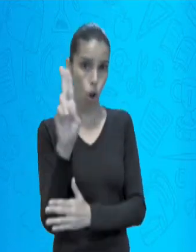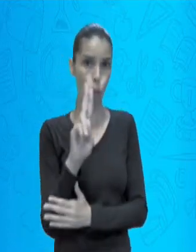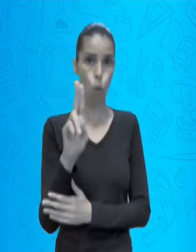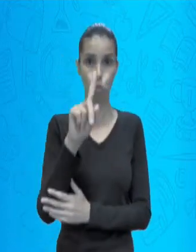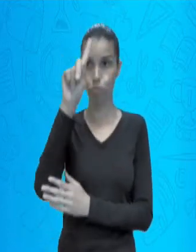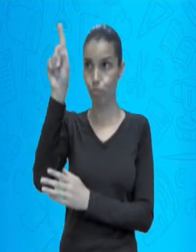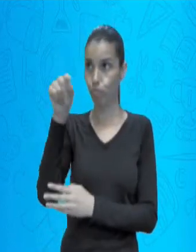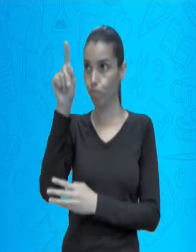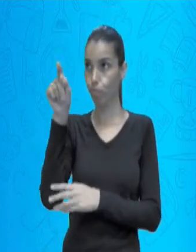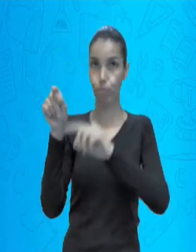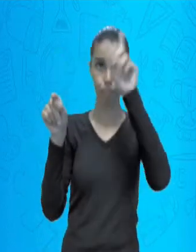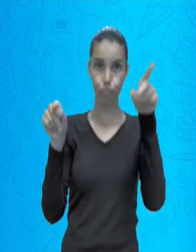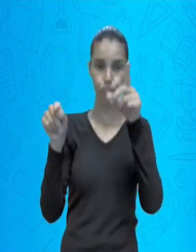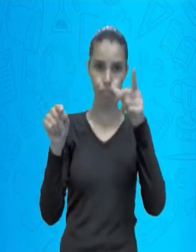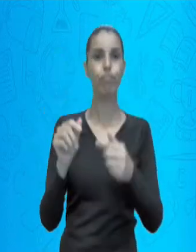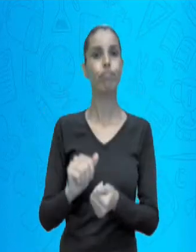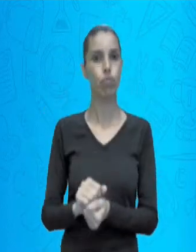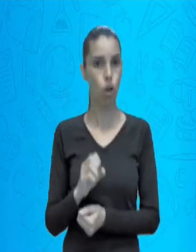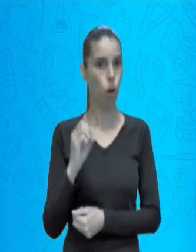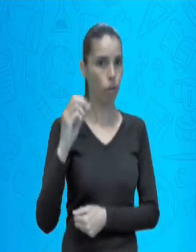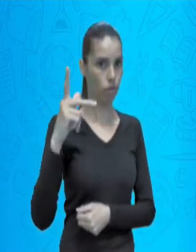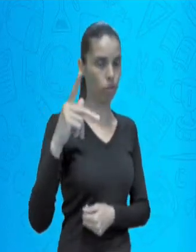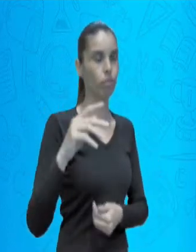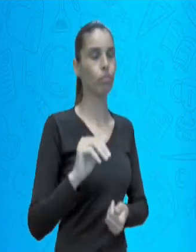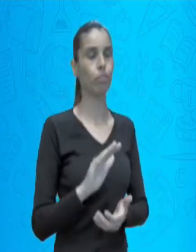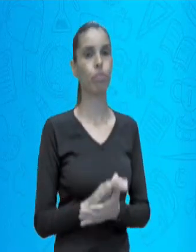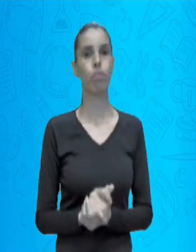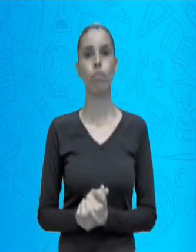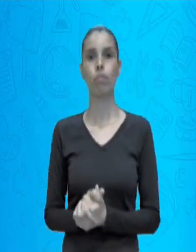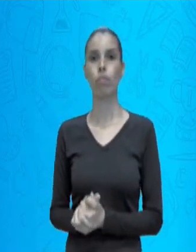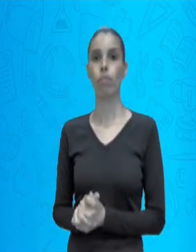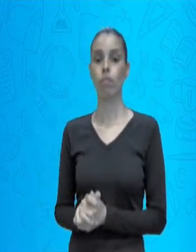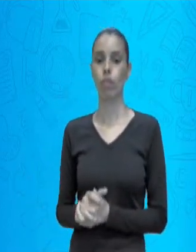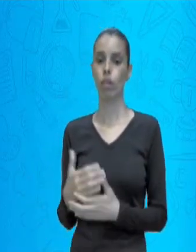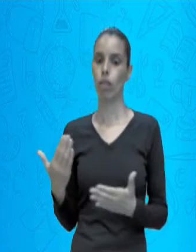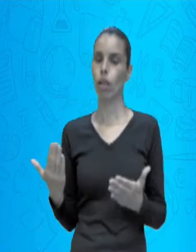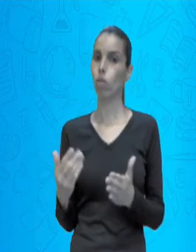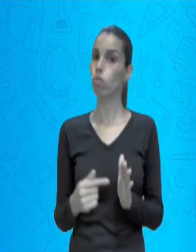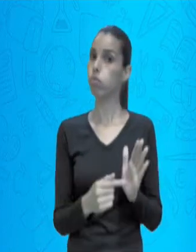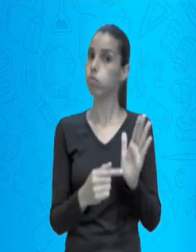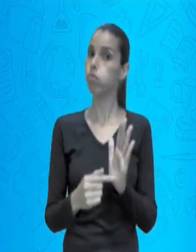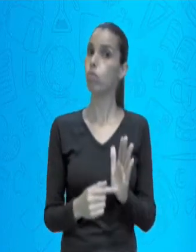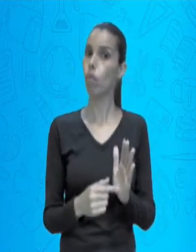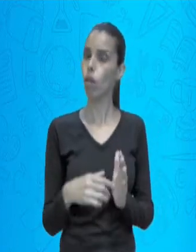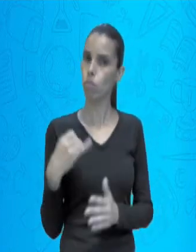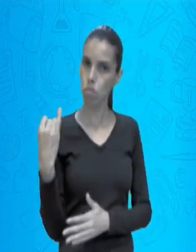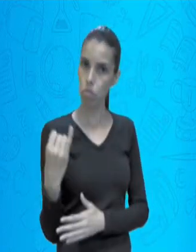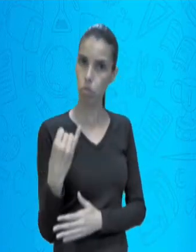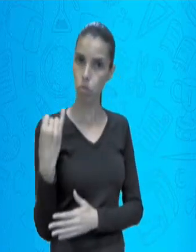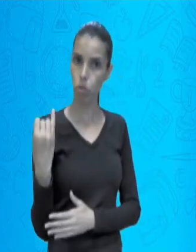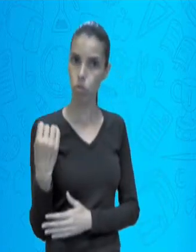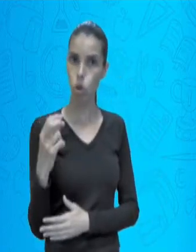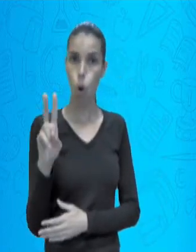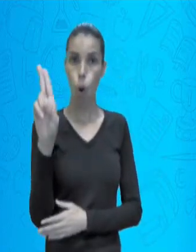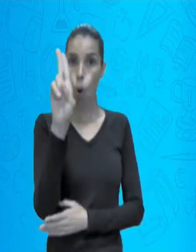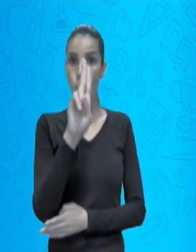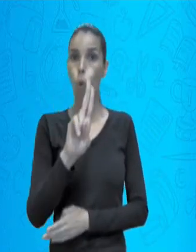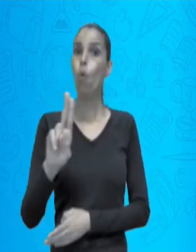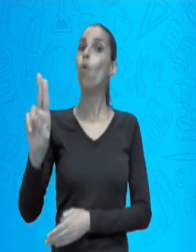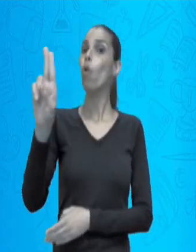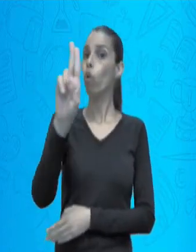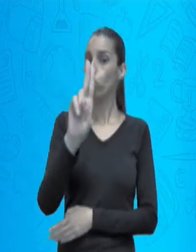aspas. Uso de imagem. É bom que tenha